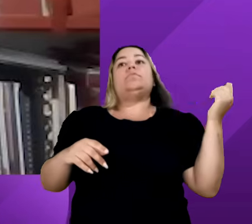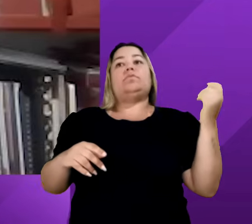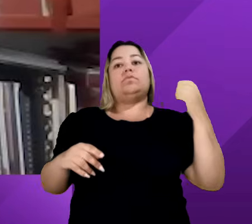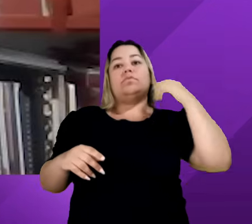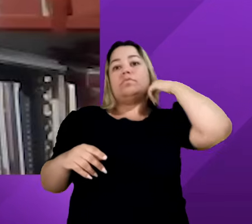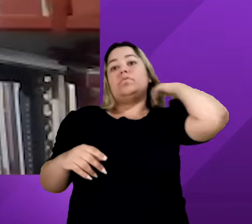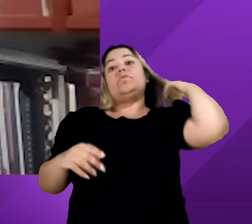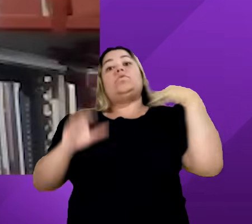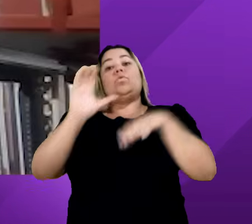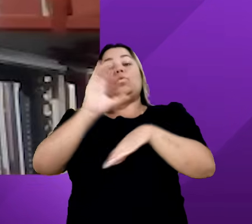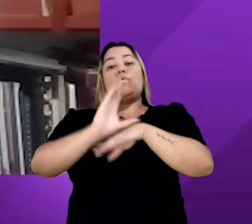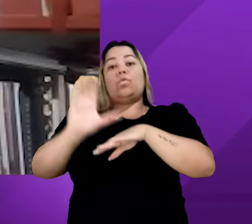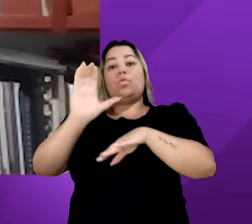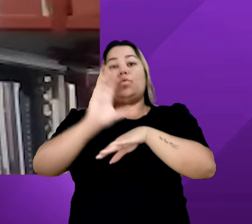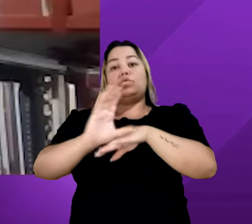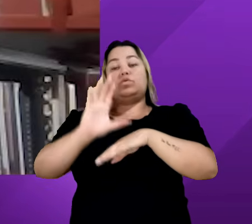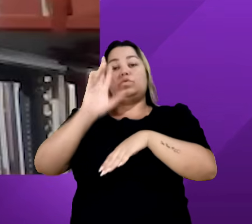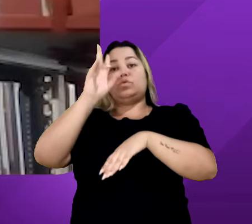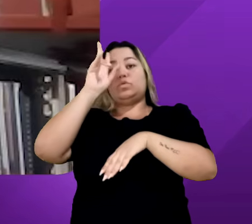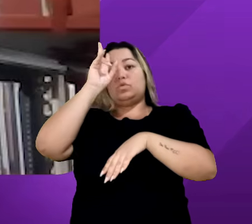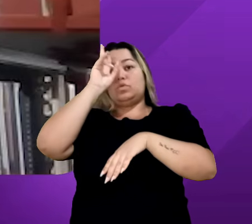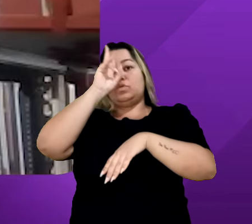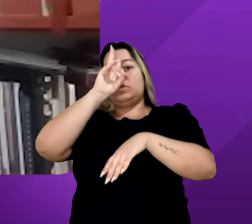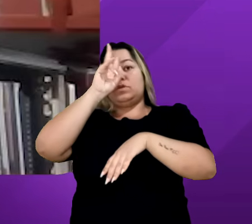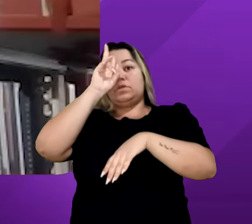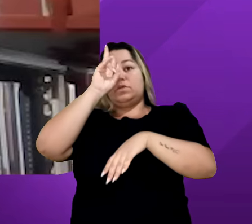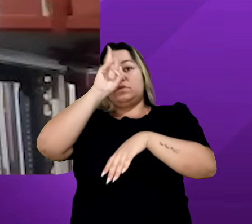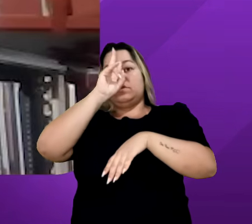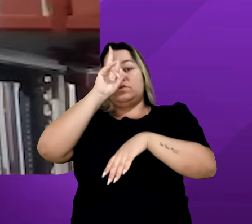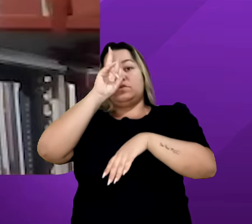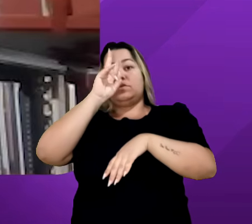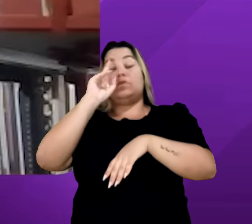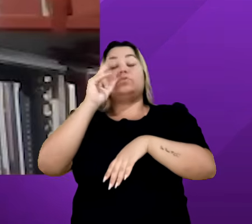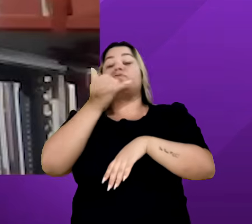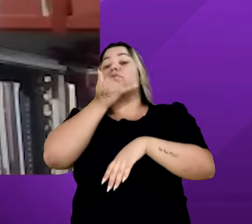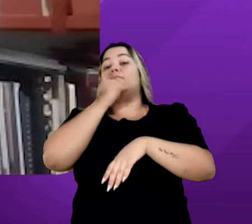história. Aí depois fiz especialização nessa área